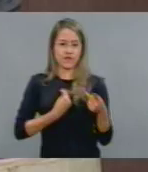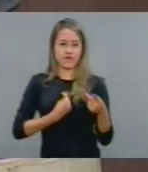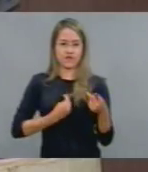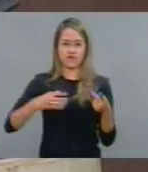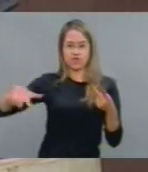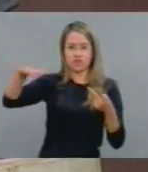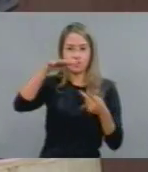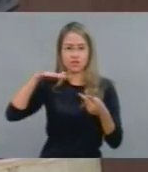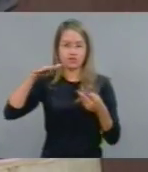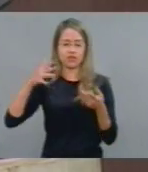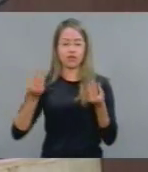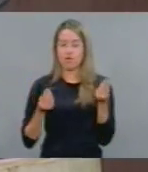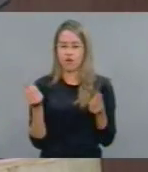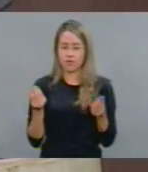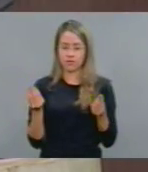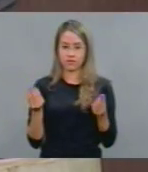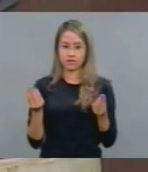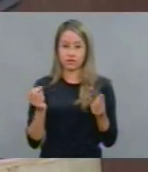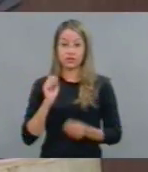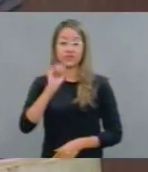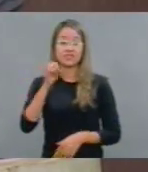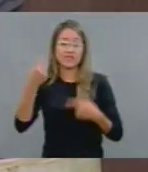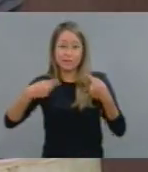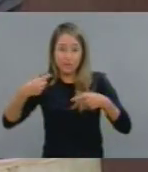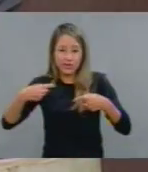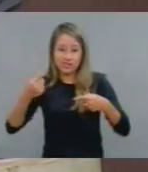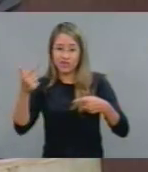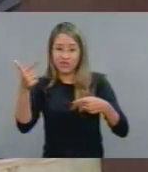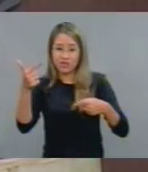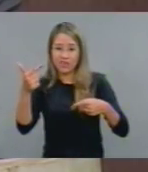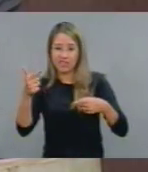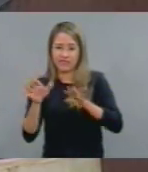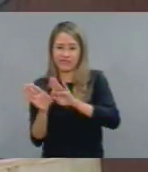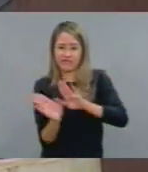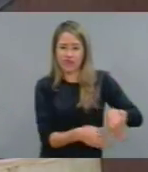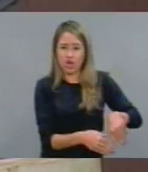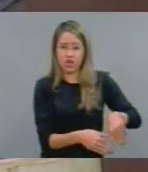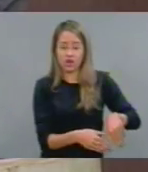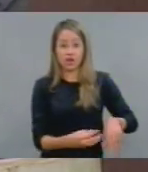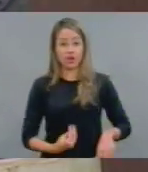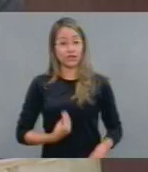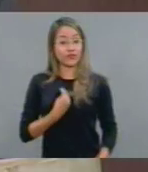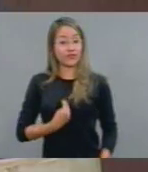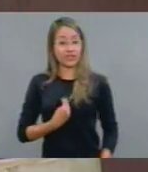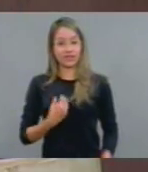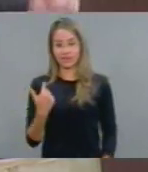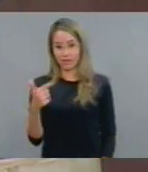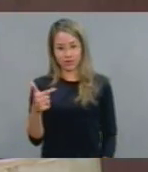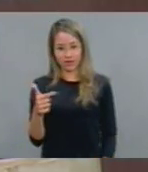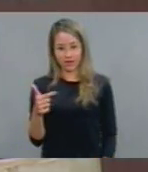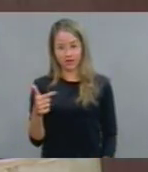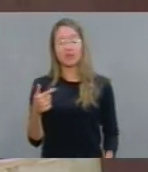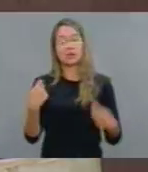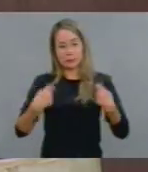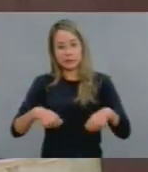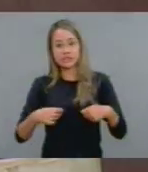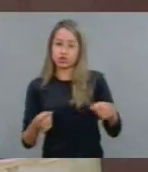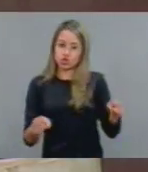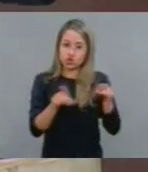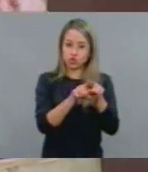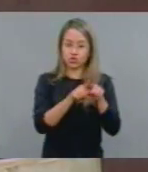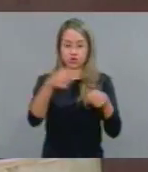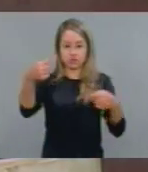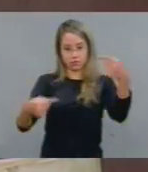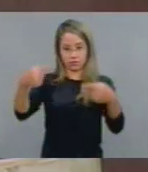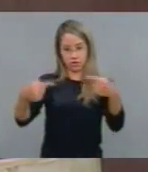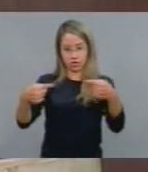a política, porque sem a política viraria guerra. Por isso a política é necessária. Portanto, não há de se espantar com